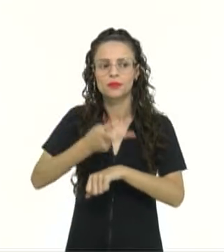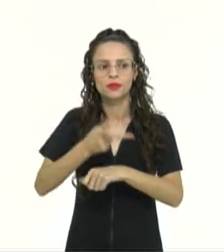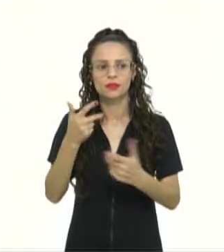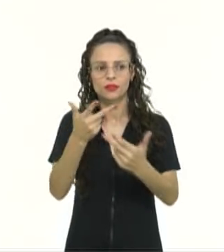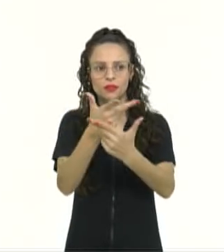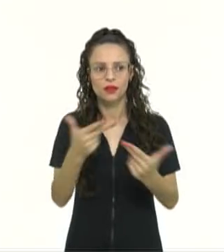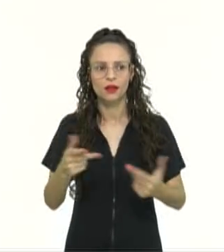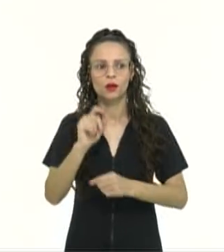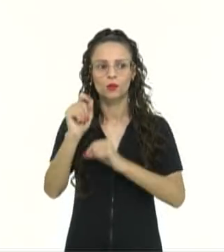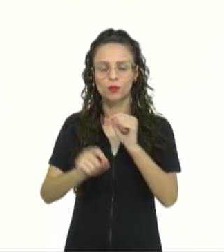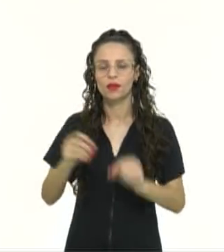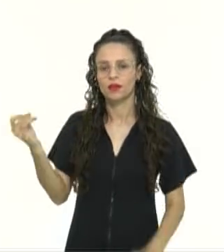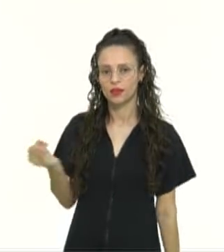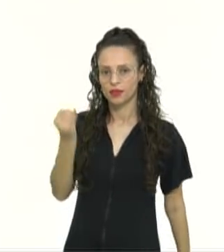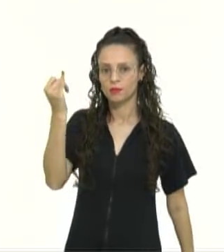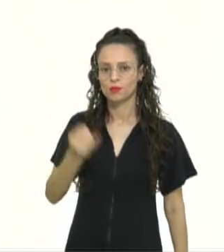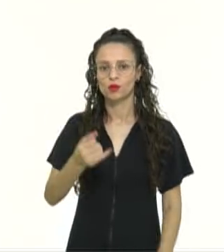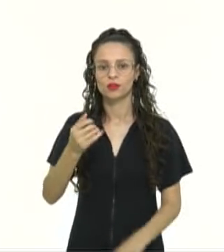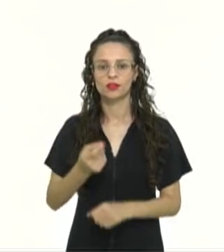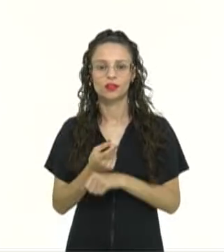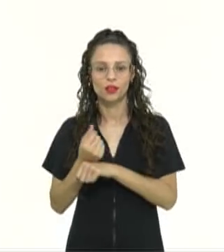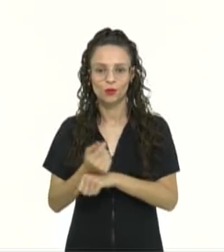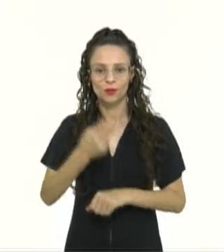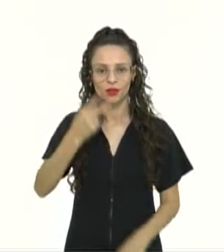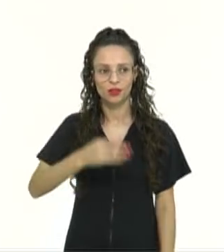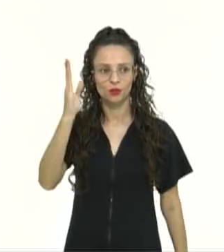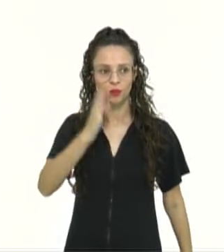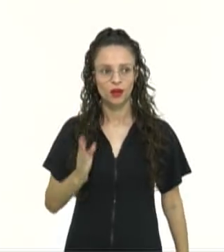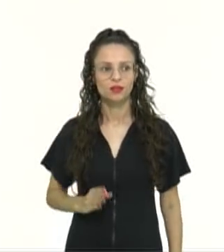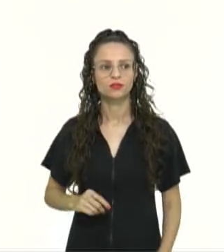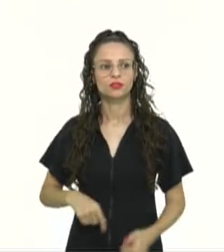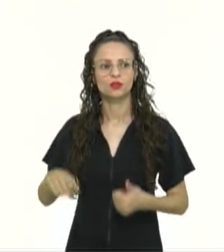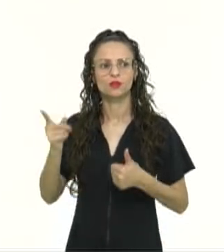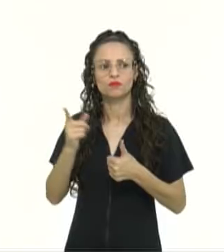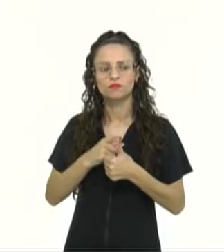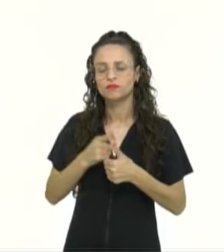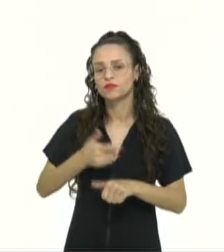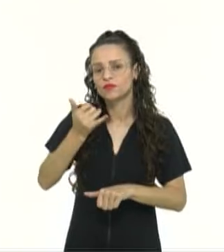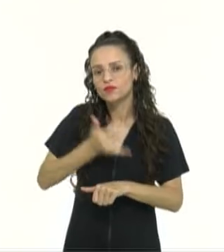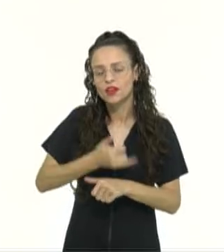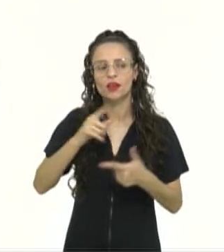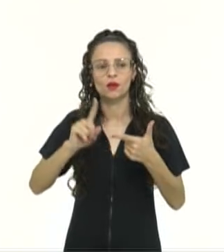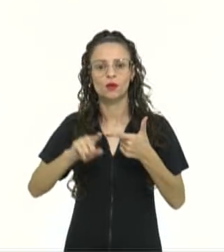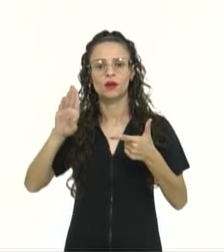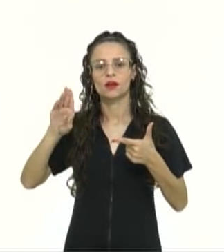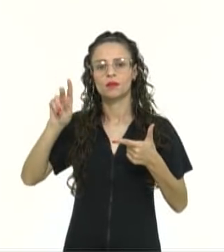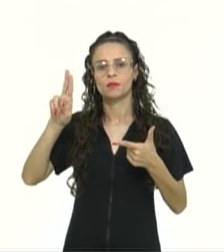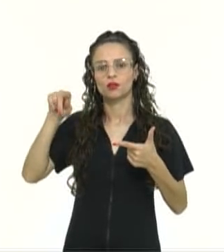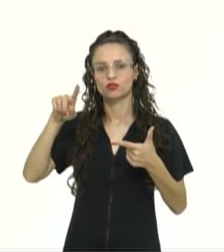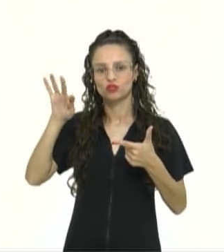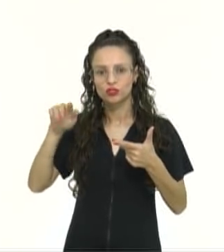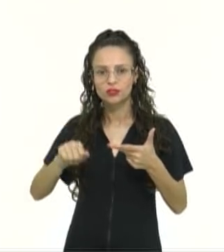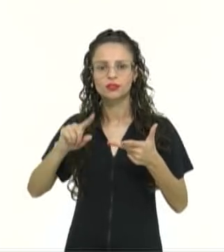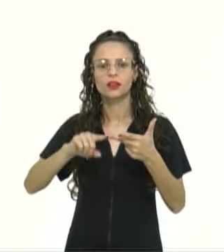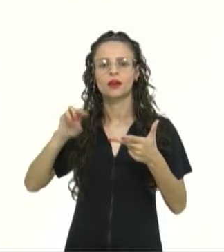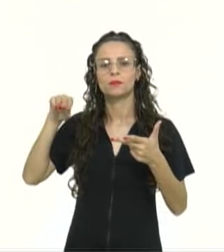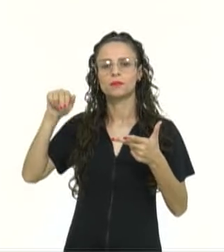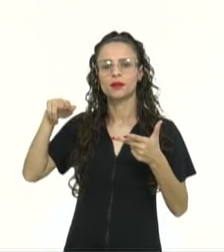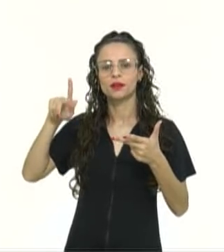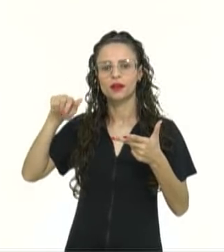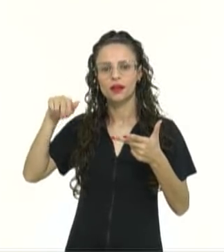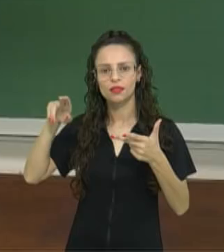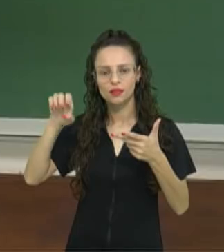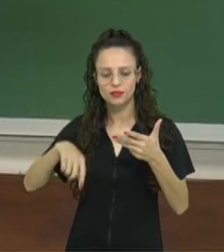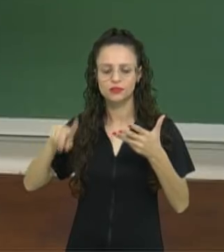minerais, que são importantes para a economia do Brasil. Então, nós vamos dar como exemplo, né, o ferro, a bauxita, o manganês, o